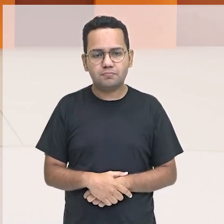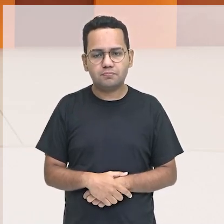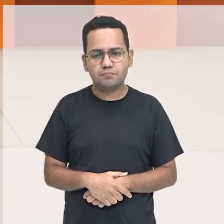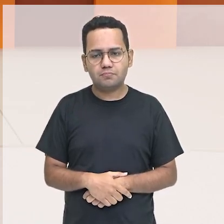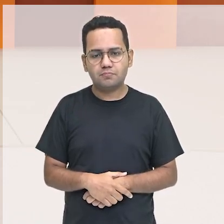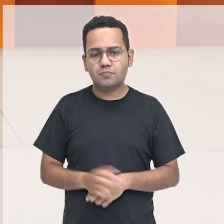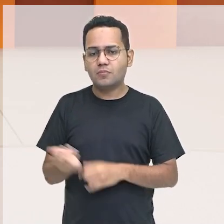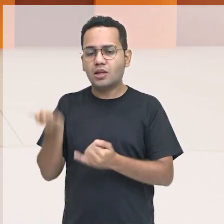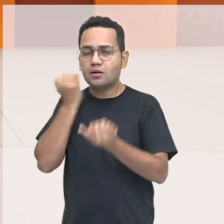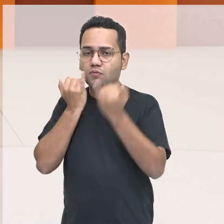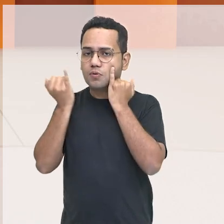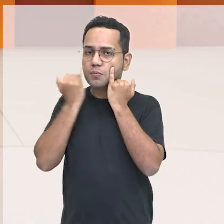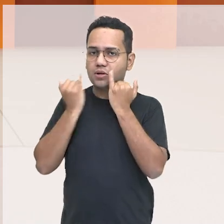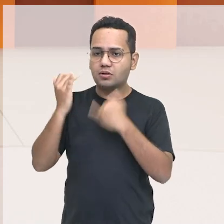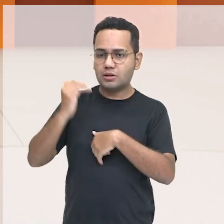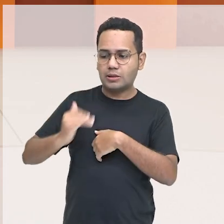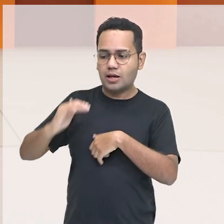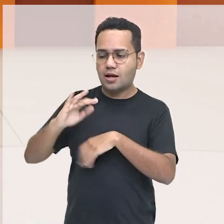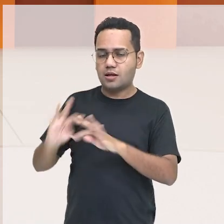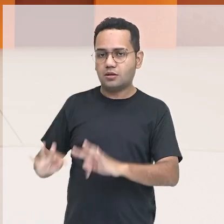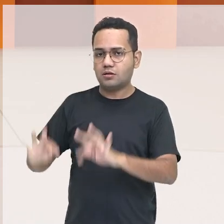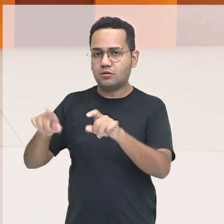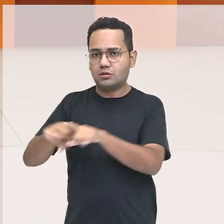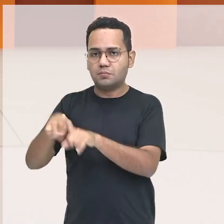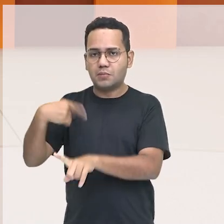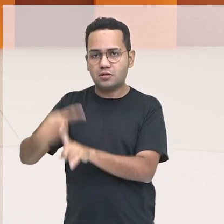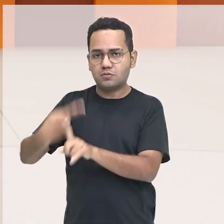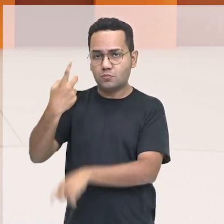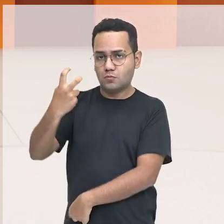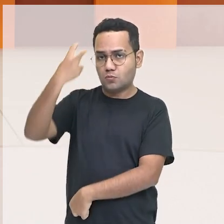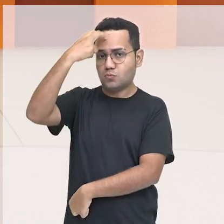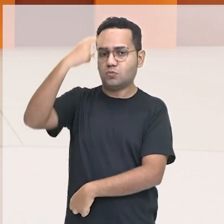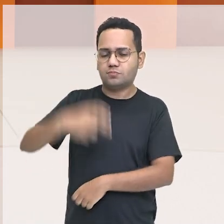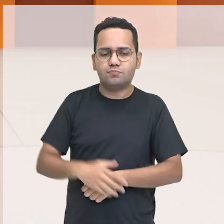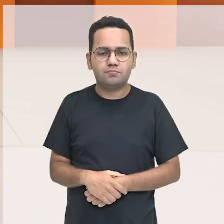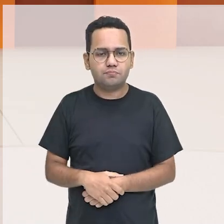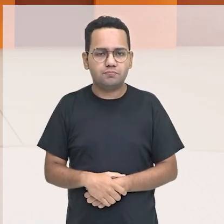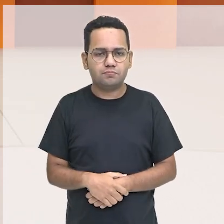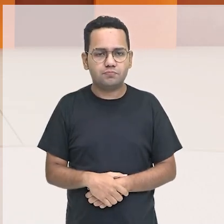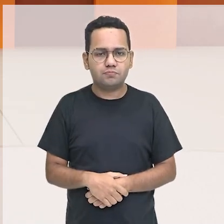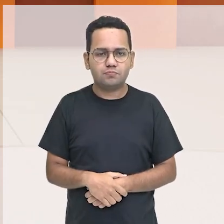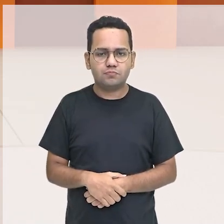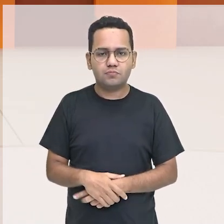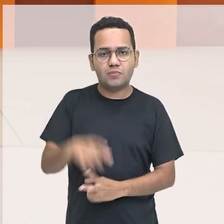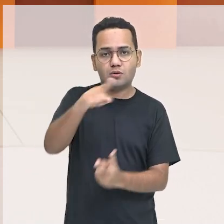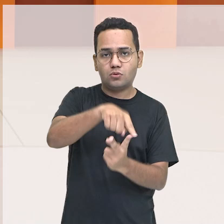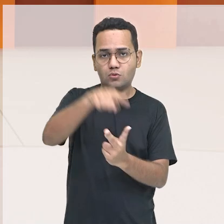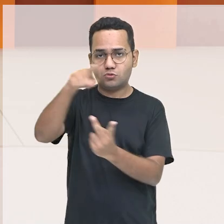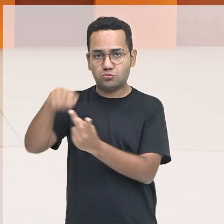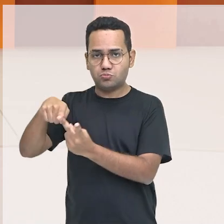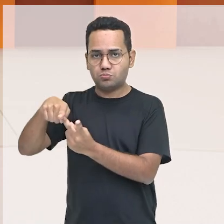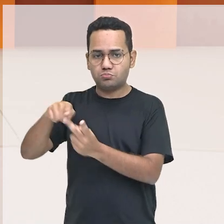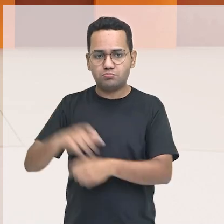de informação e a cultura, certo? Muito bem. Então, esses são chamados de